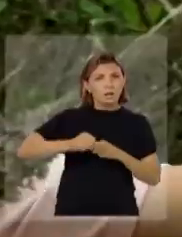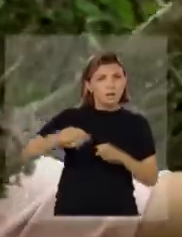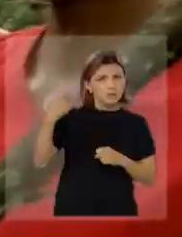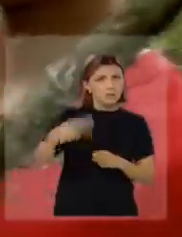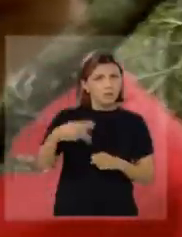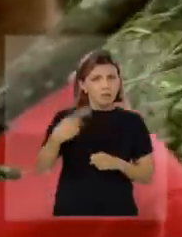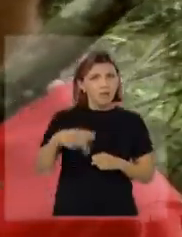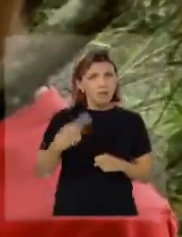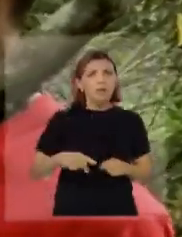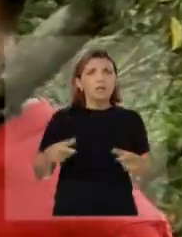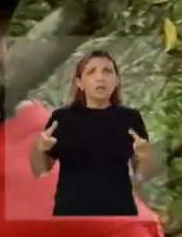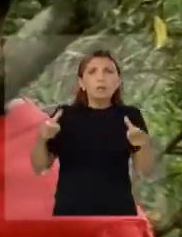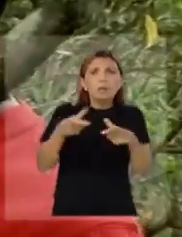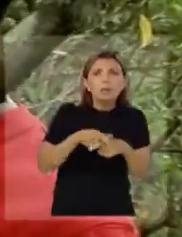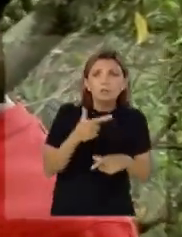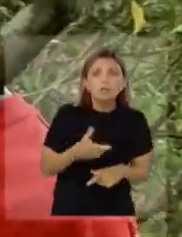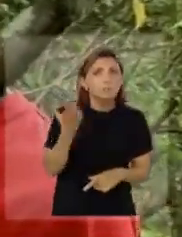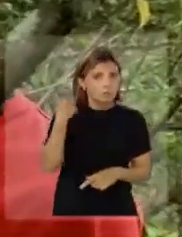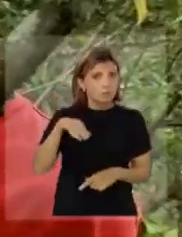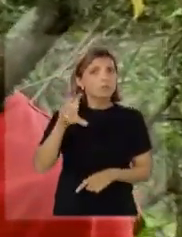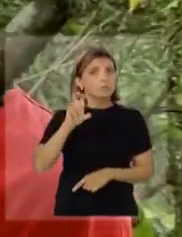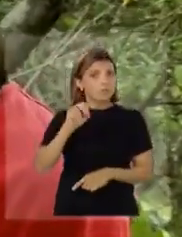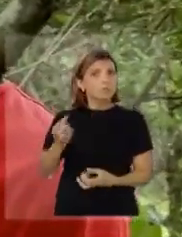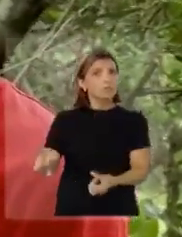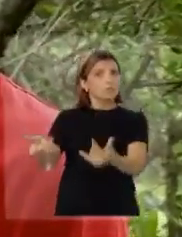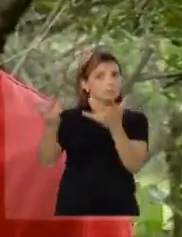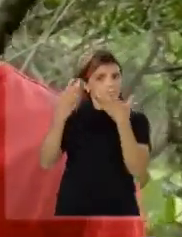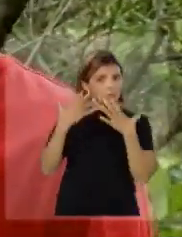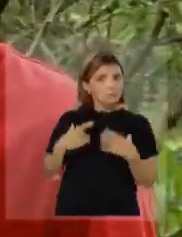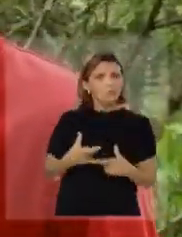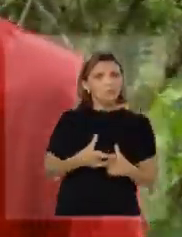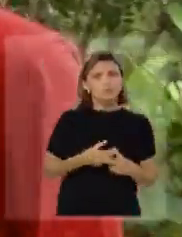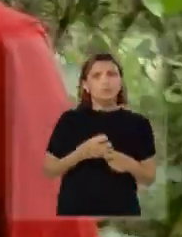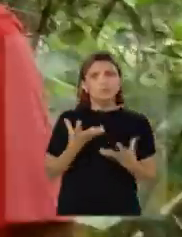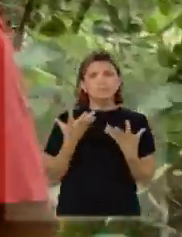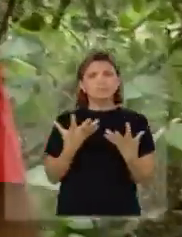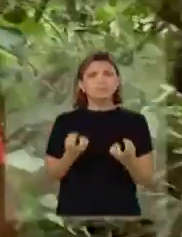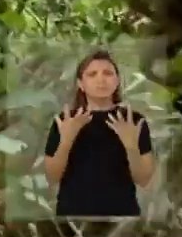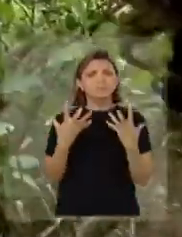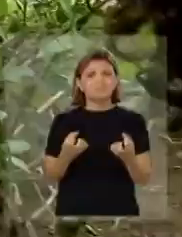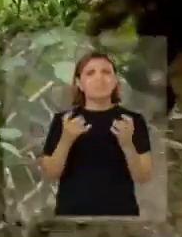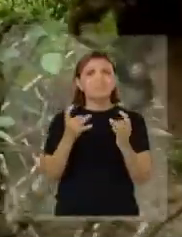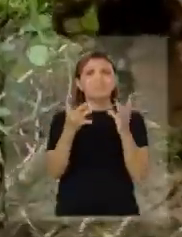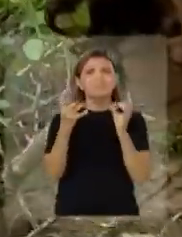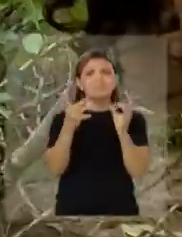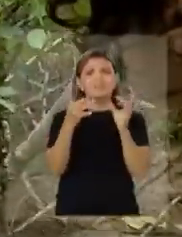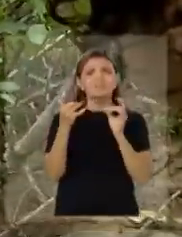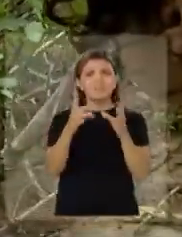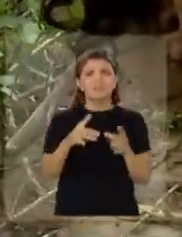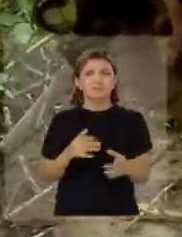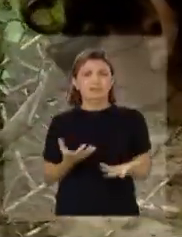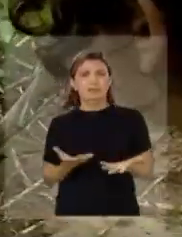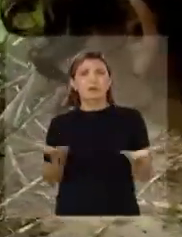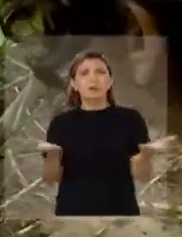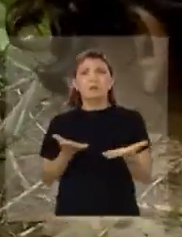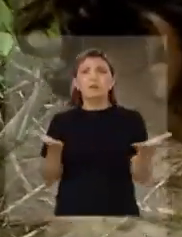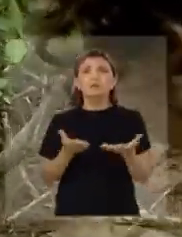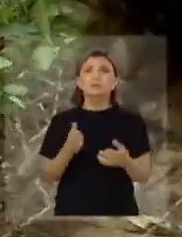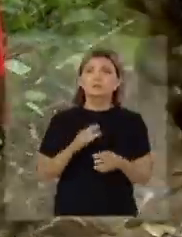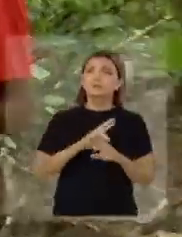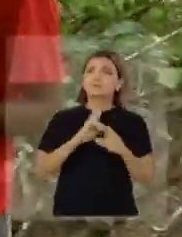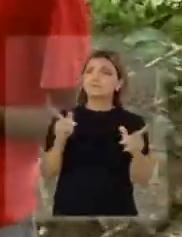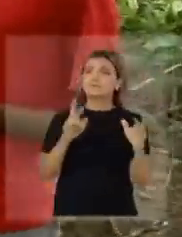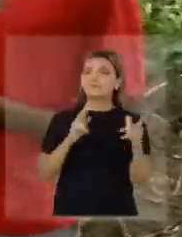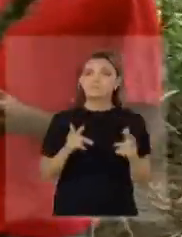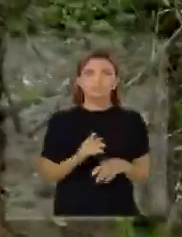faltar caranguejo, hein? Pois é, mas quase que eles sumiram. Na época do meu avô, a caça não era proibida. Ele caçava e vendia, vivia disso, como muita gente por aqui.